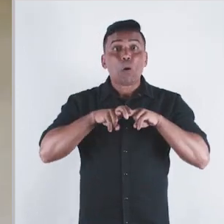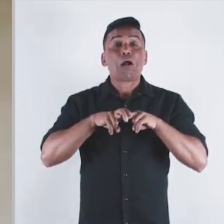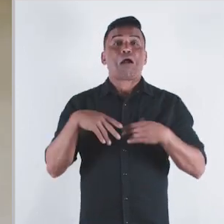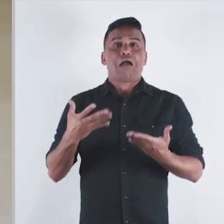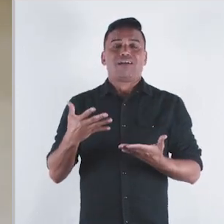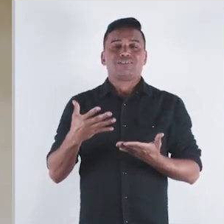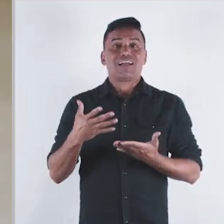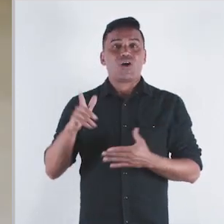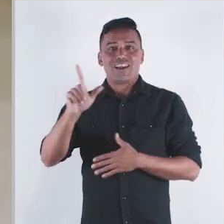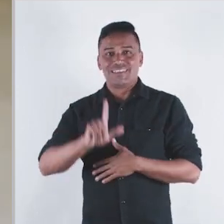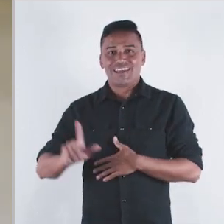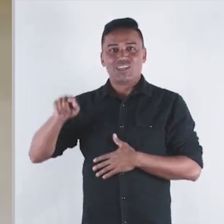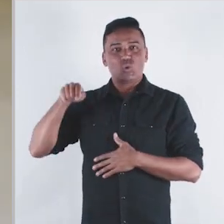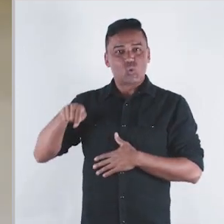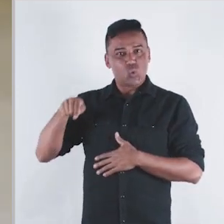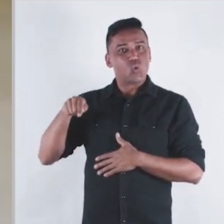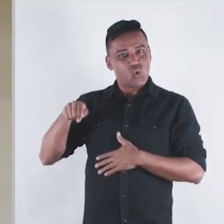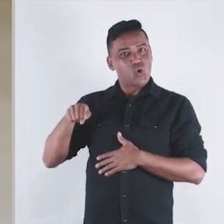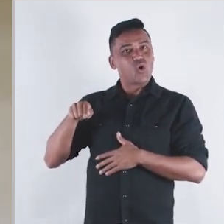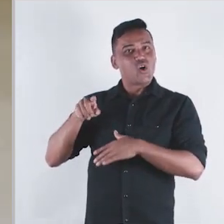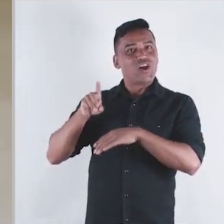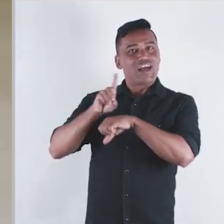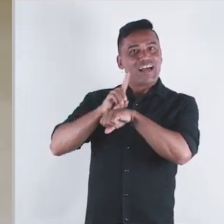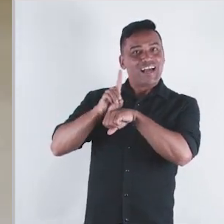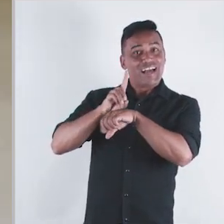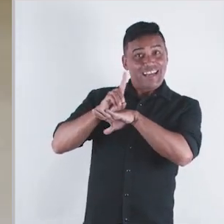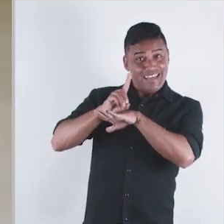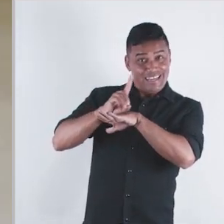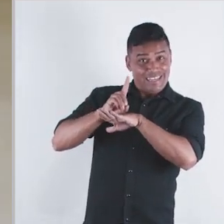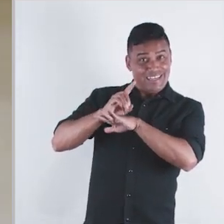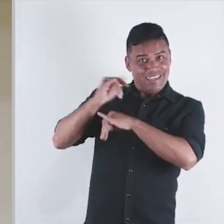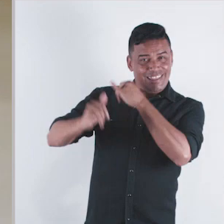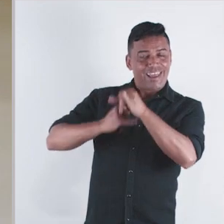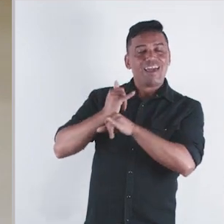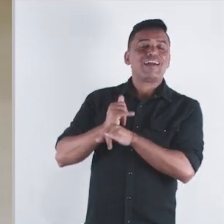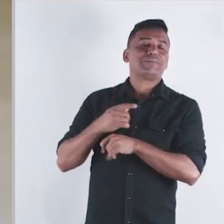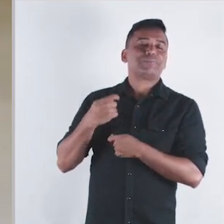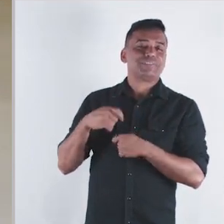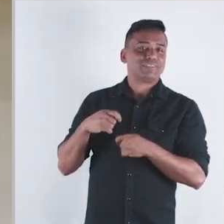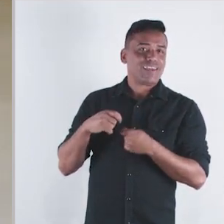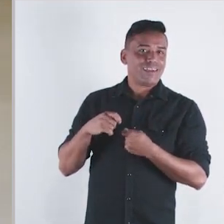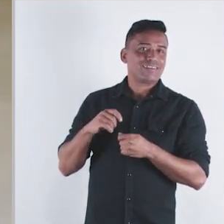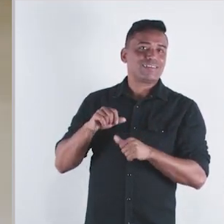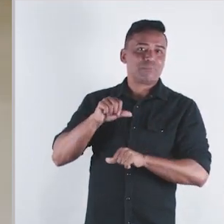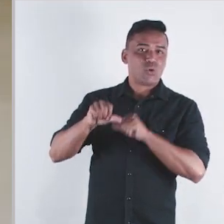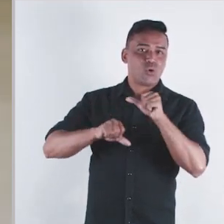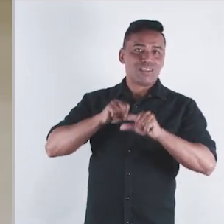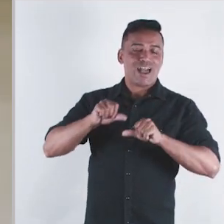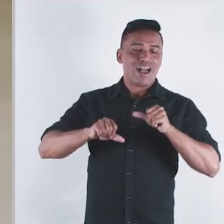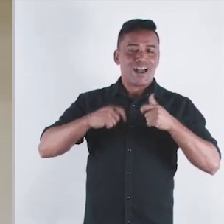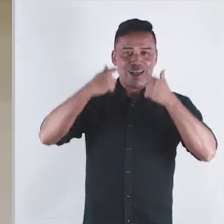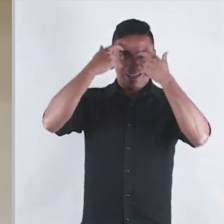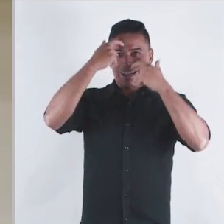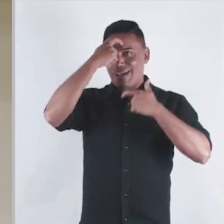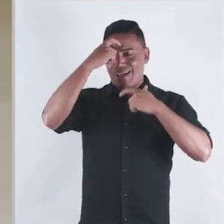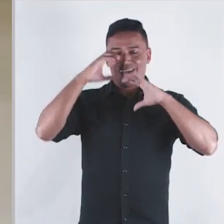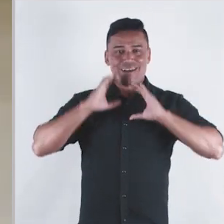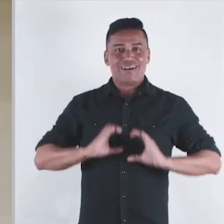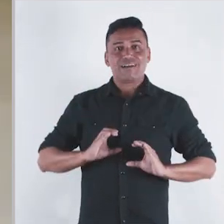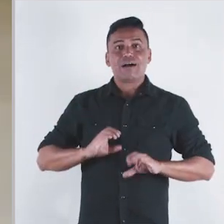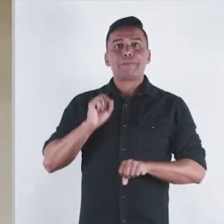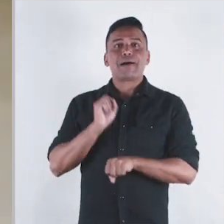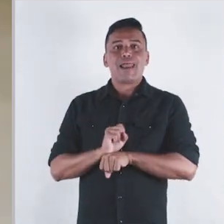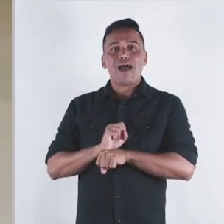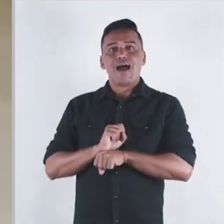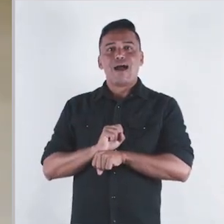literatura digital, ela vai exigir do leitor um outro tipo de movimento. Não é o de rolar a tela, é de